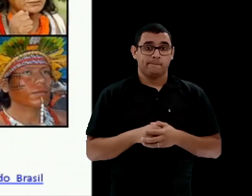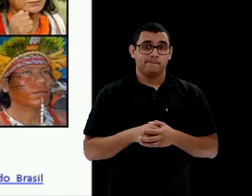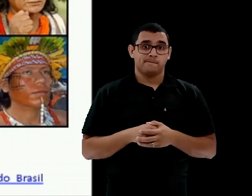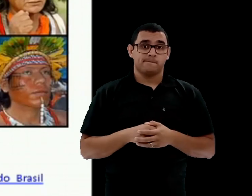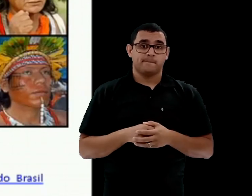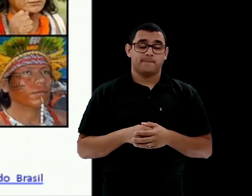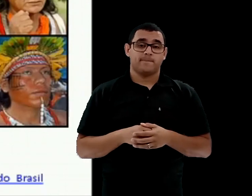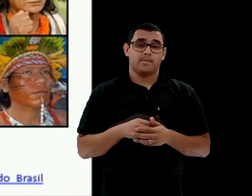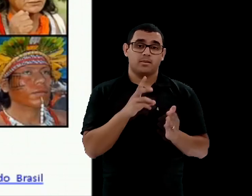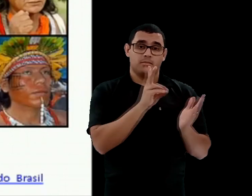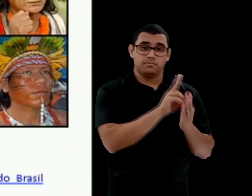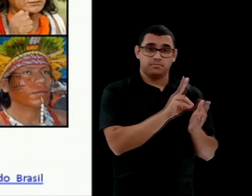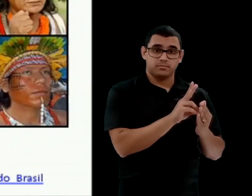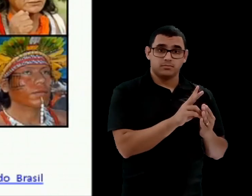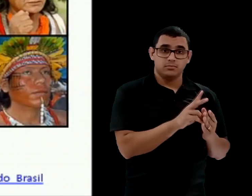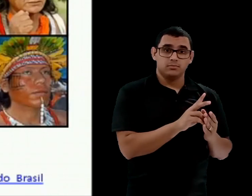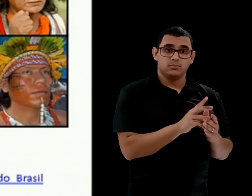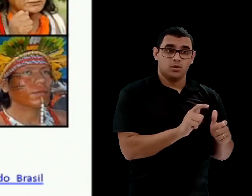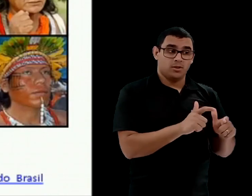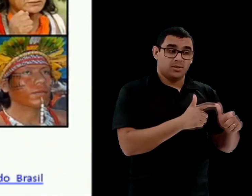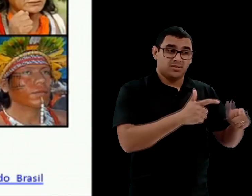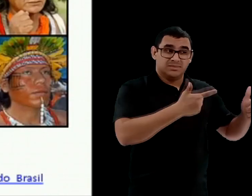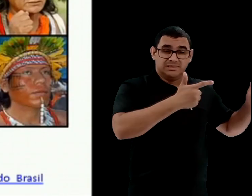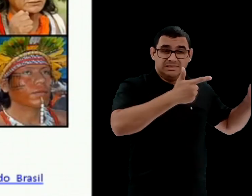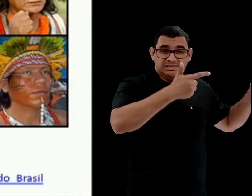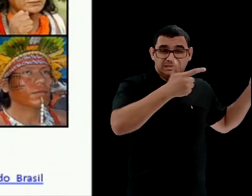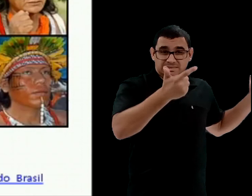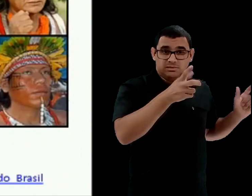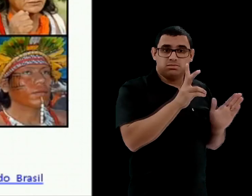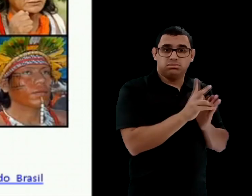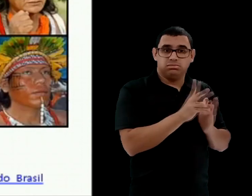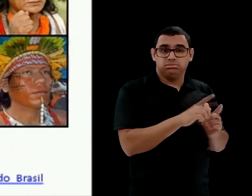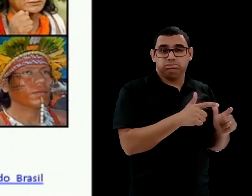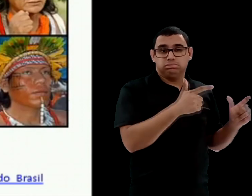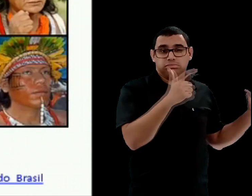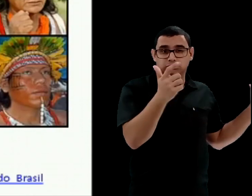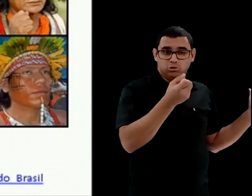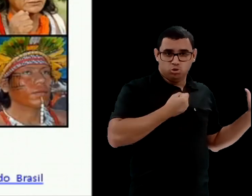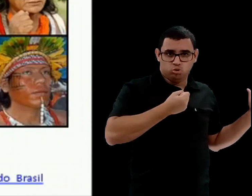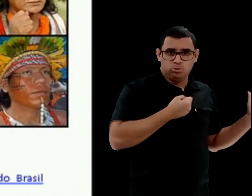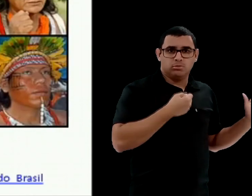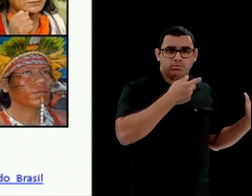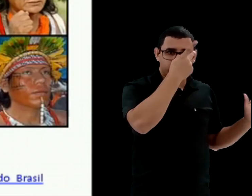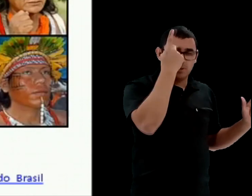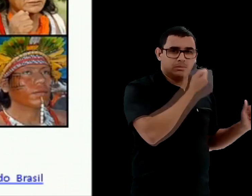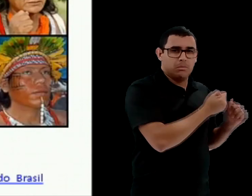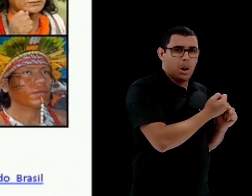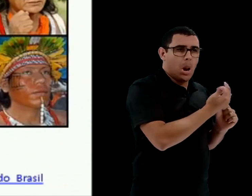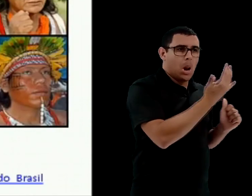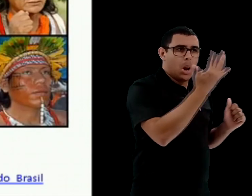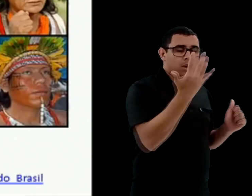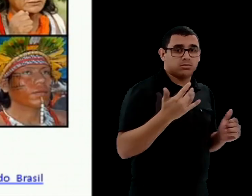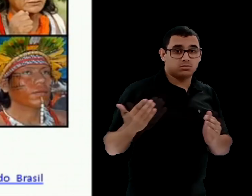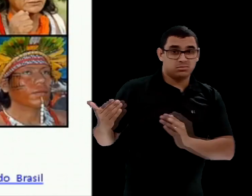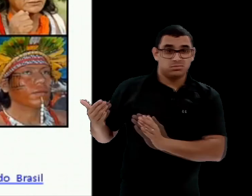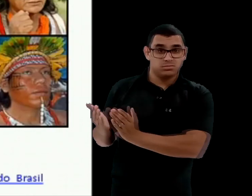por outro lado, os povos indígenas também eram em um número muito maior que os portugueses ou os espanhóis,